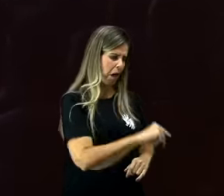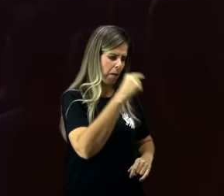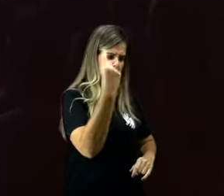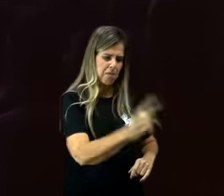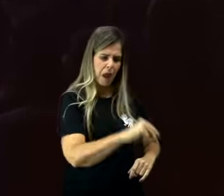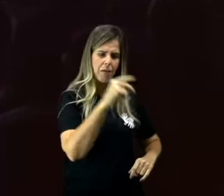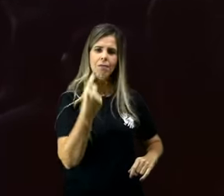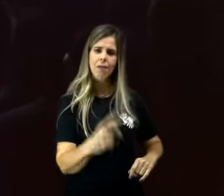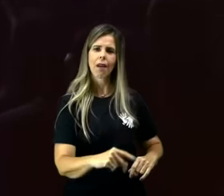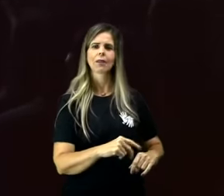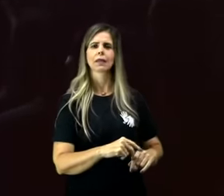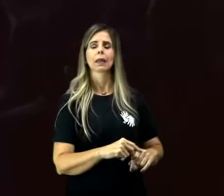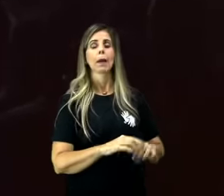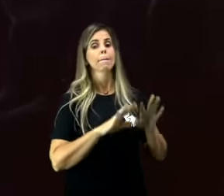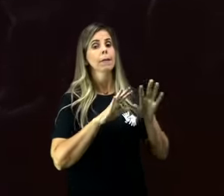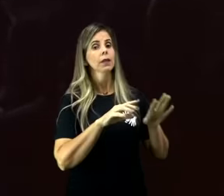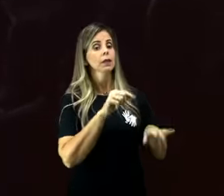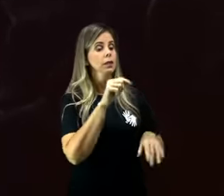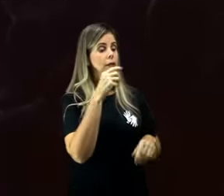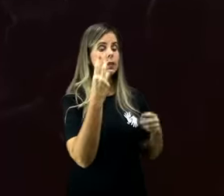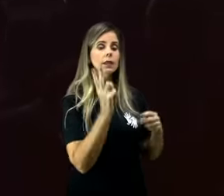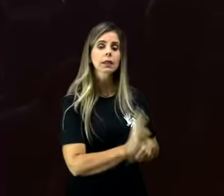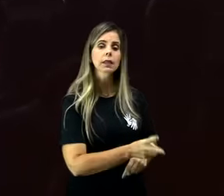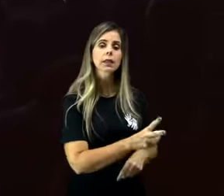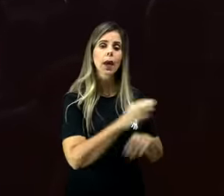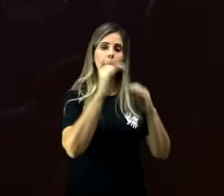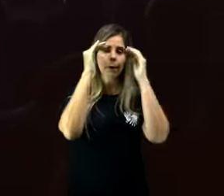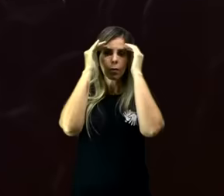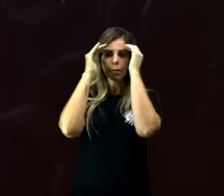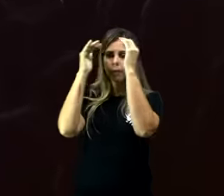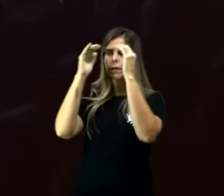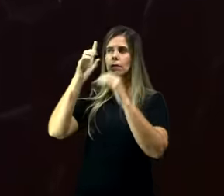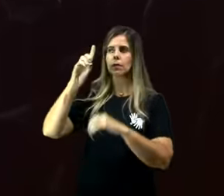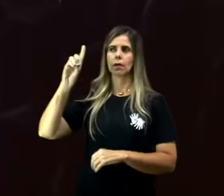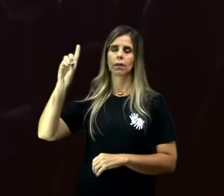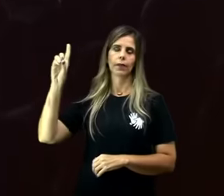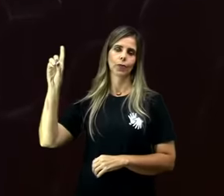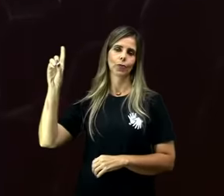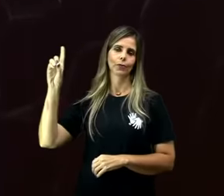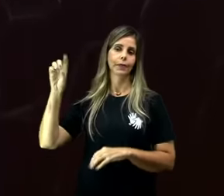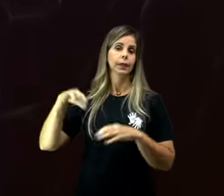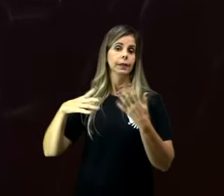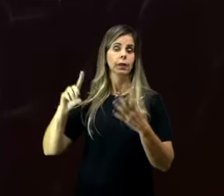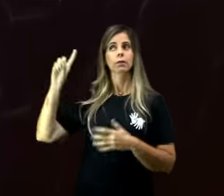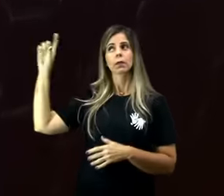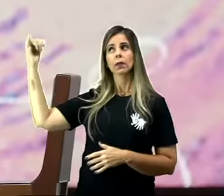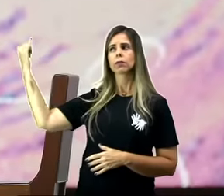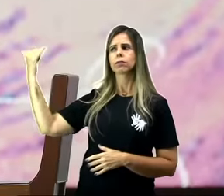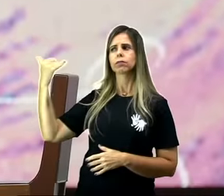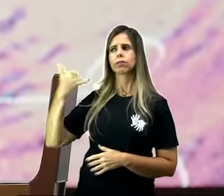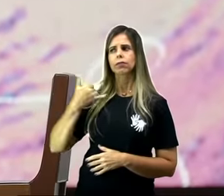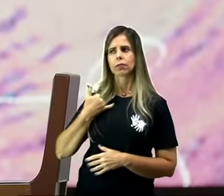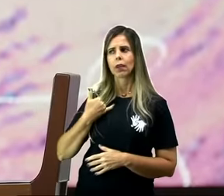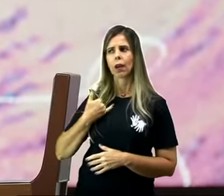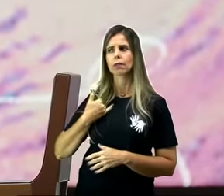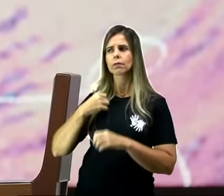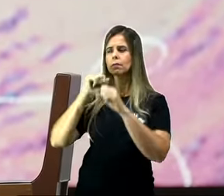eles cumprindo o propósito de Deus. Aí Deus tem falado umas coisas comigo interessantes. E aí a gente consegue ter